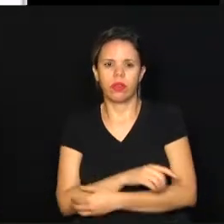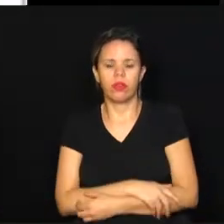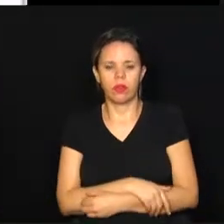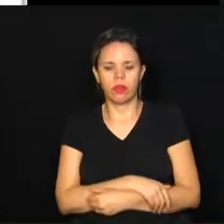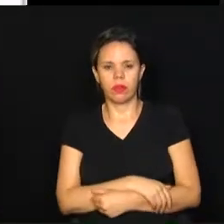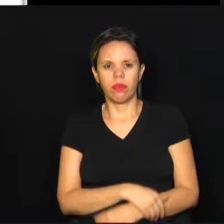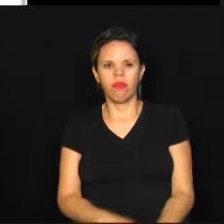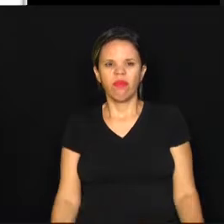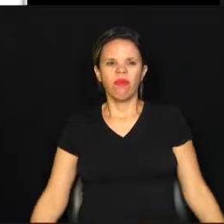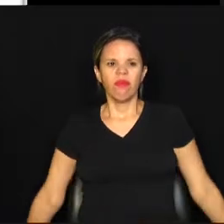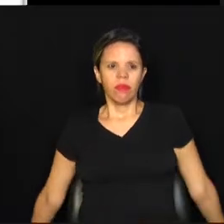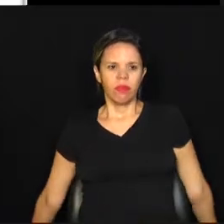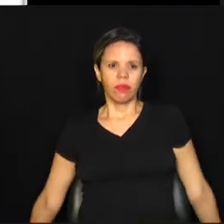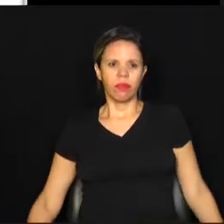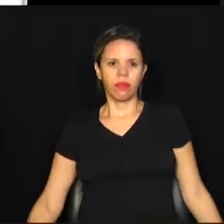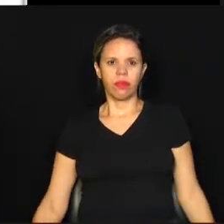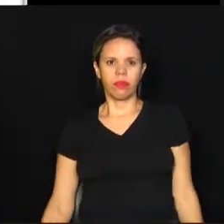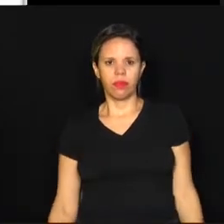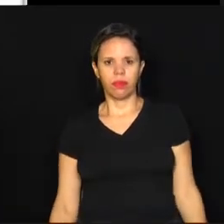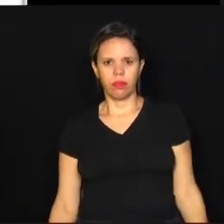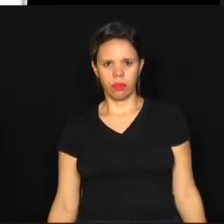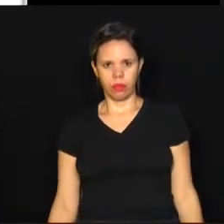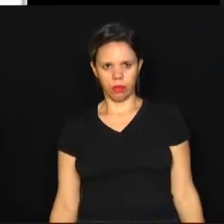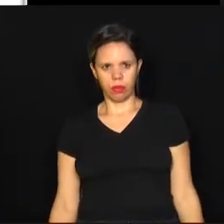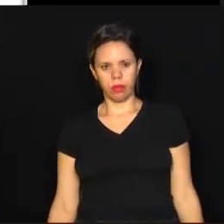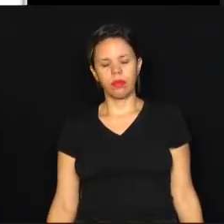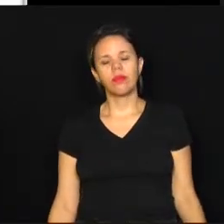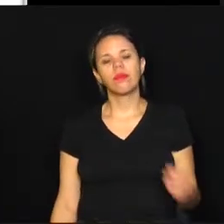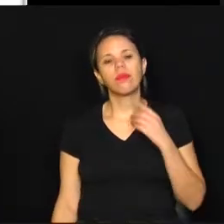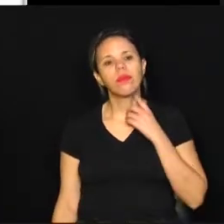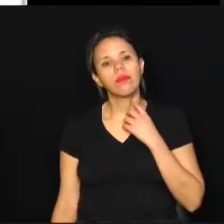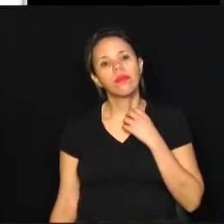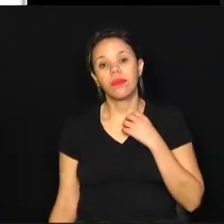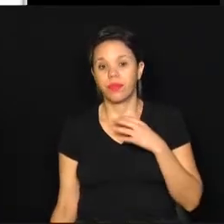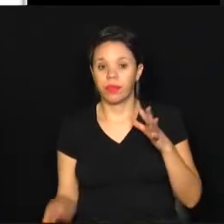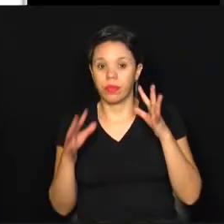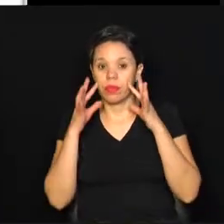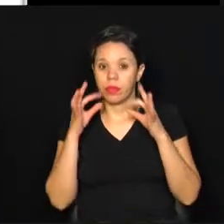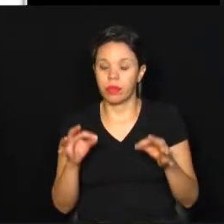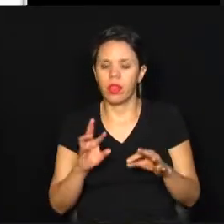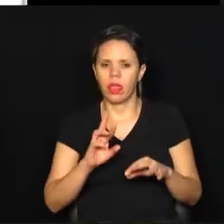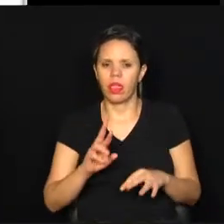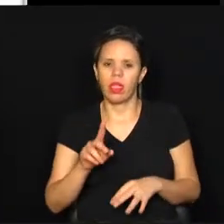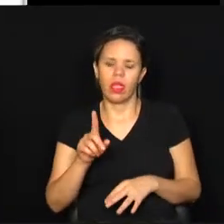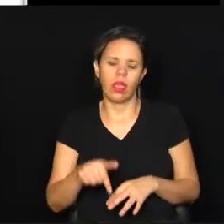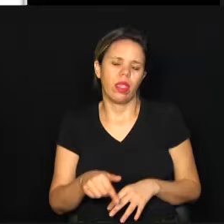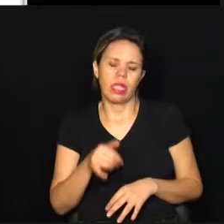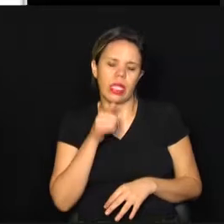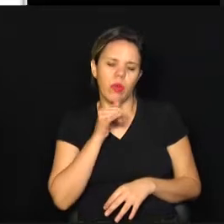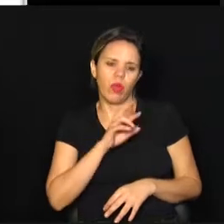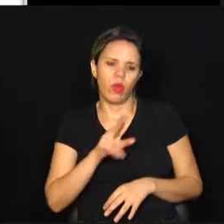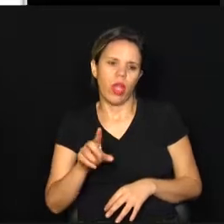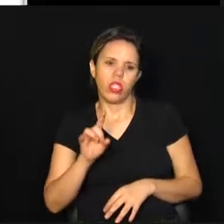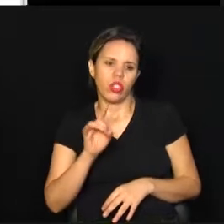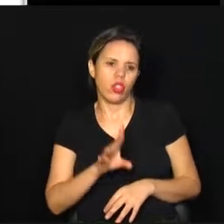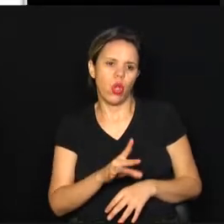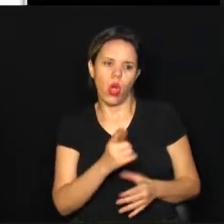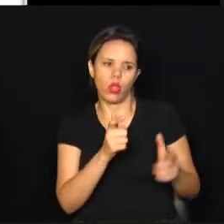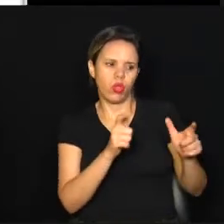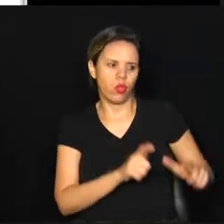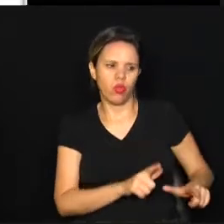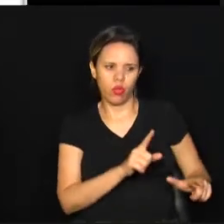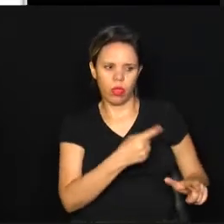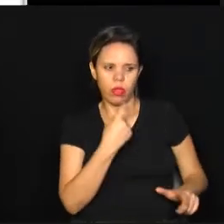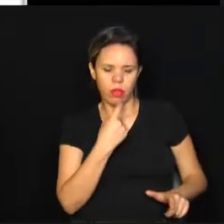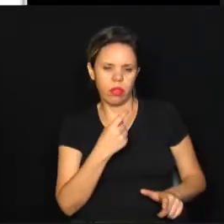região. Eu queria só chamar a atenção que isso não é um fenômeno local da nossa cidade.